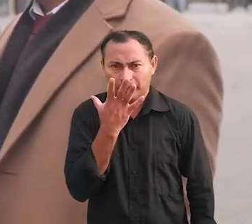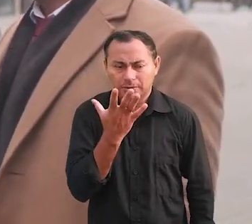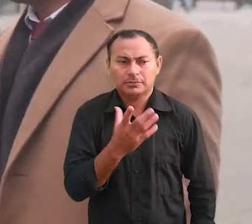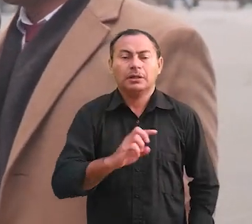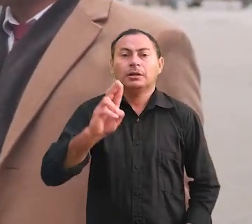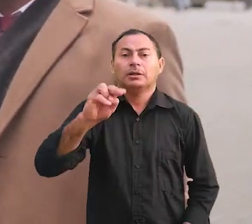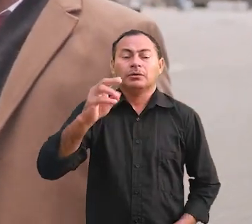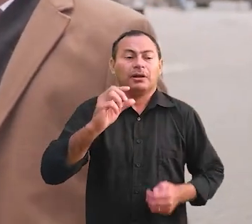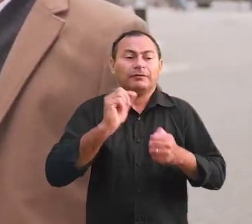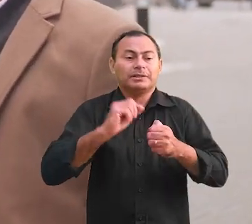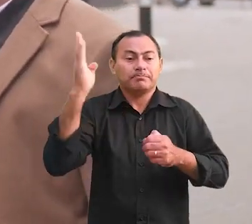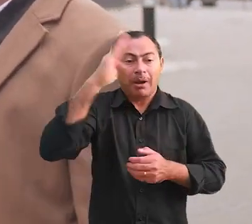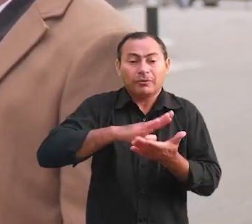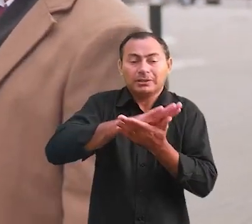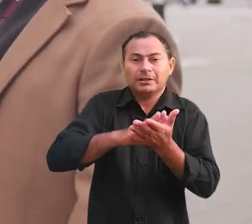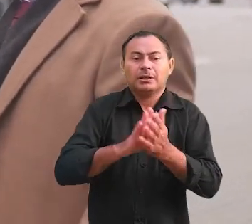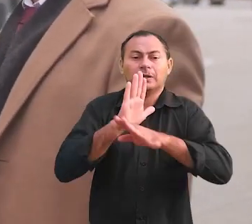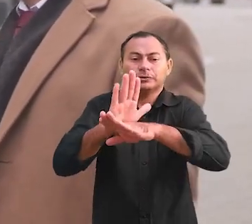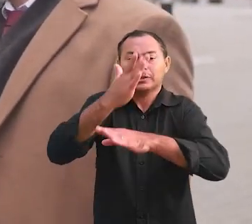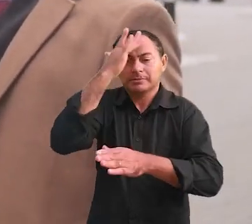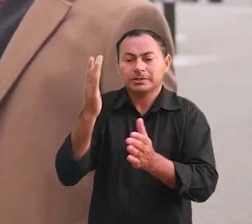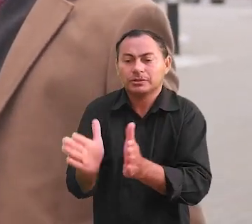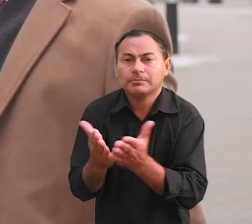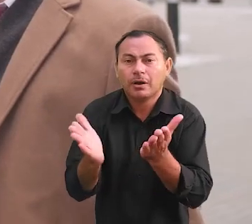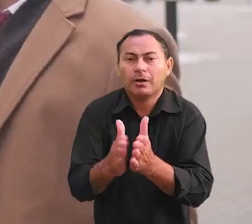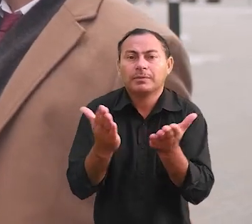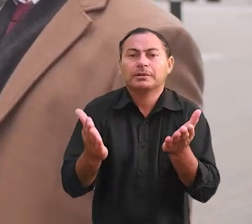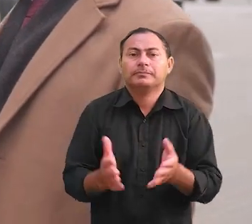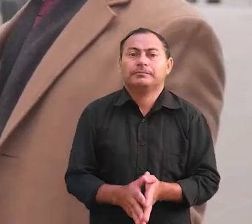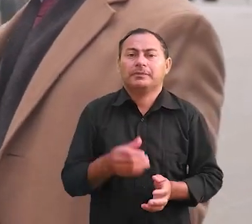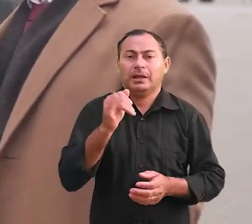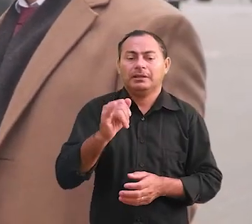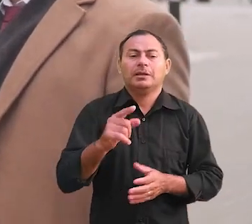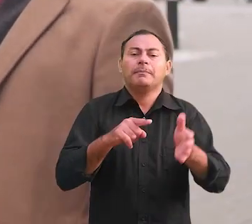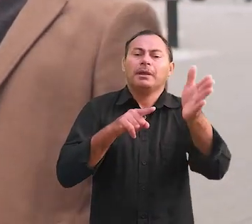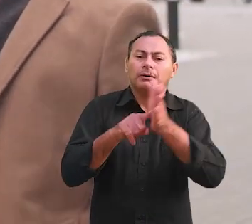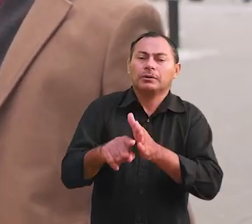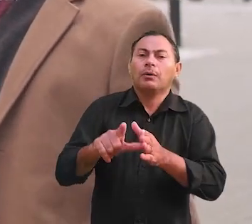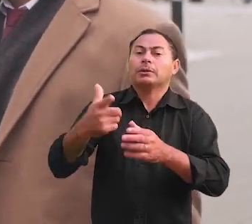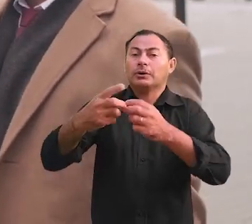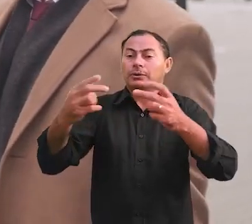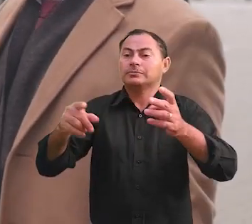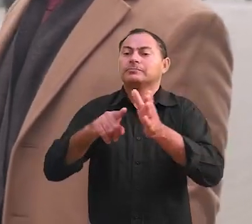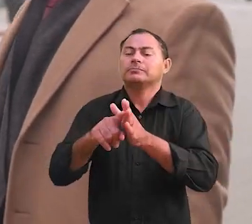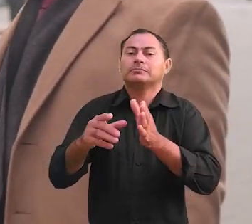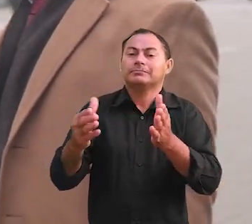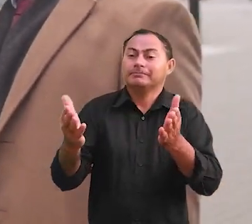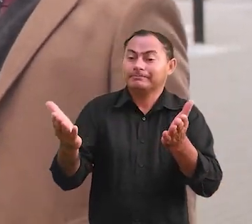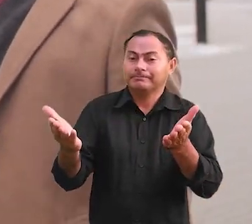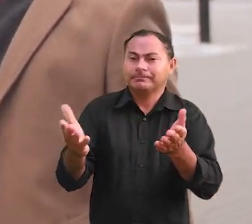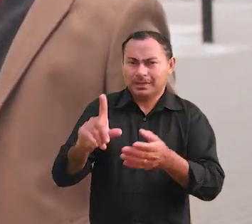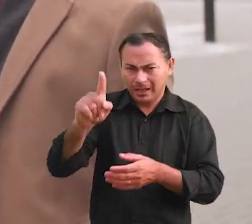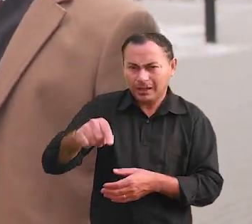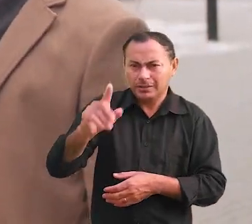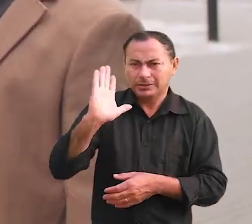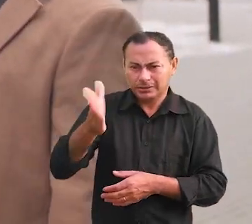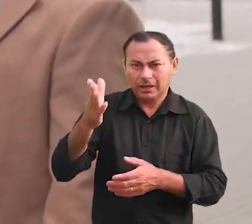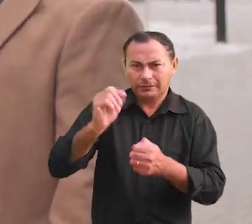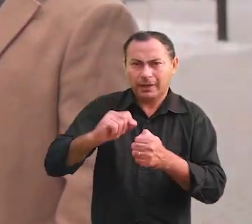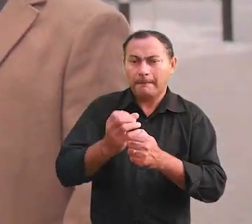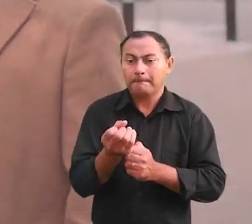sou uma boa pessoa nunca prejudica ninguém ajuda os por isso Aí você pergunta a outra coisa Oi